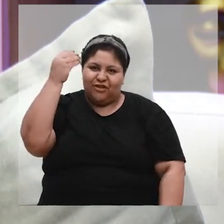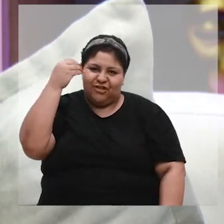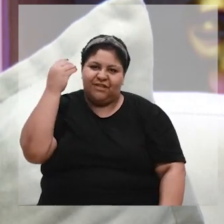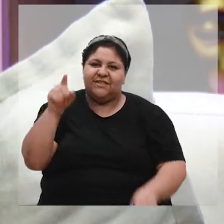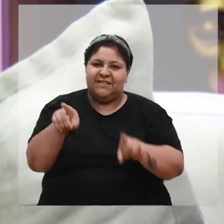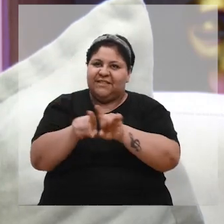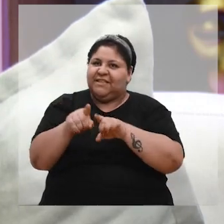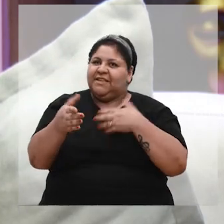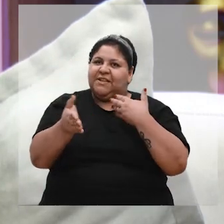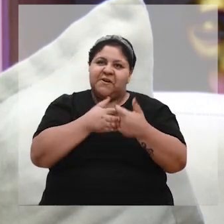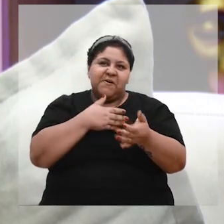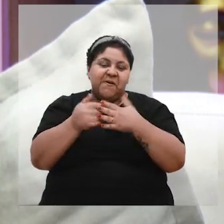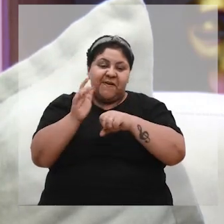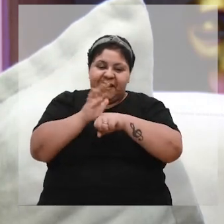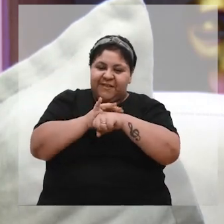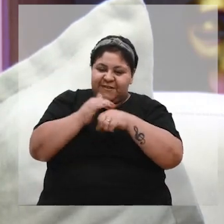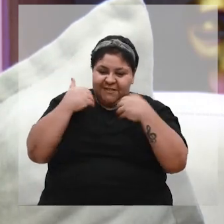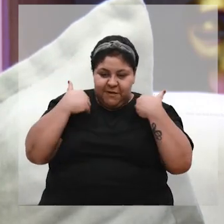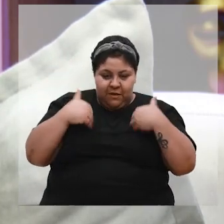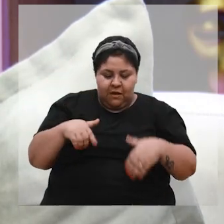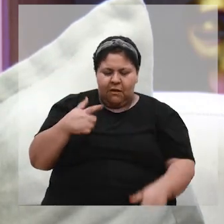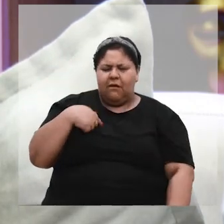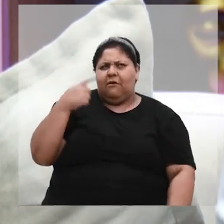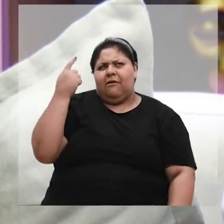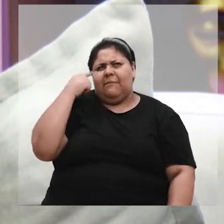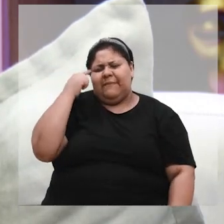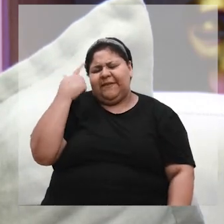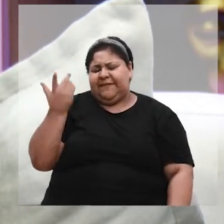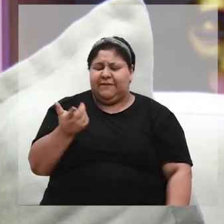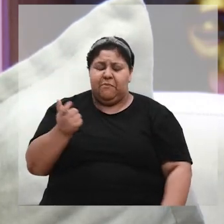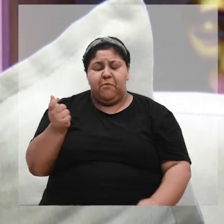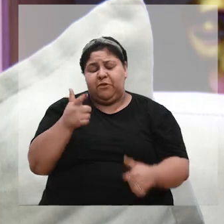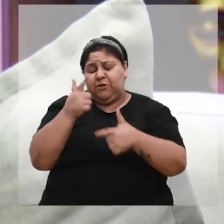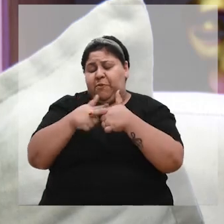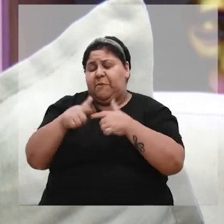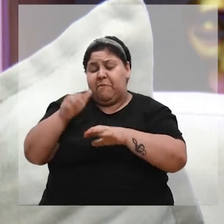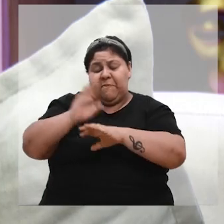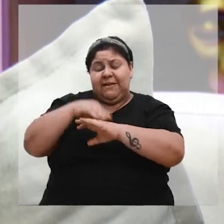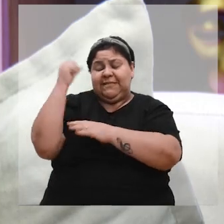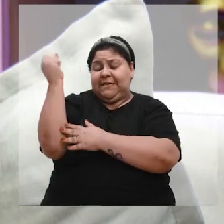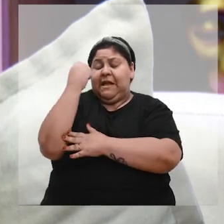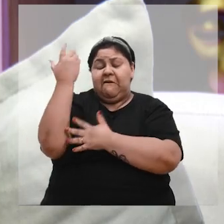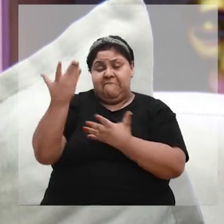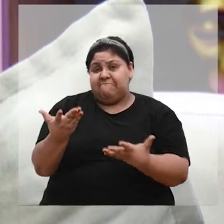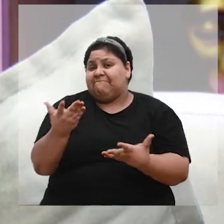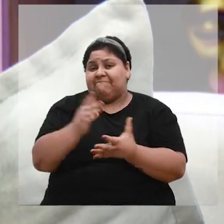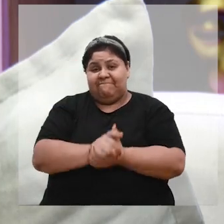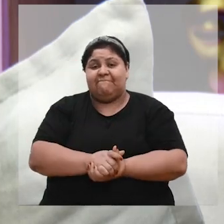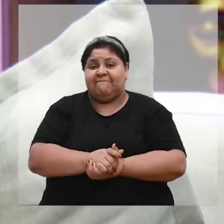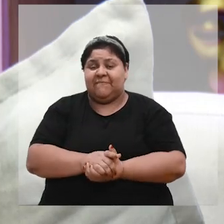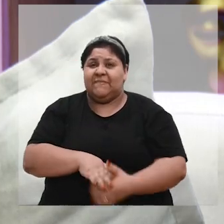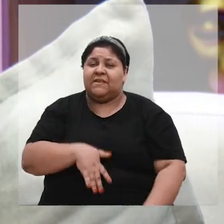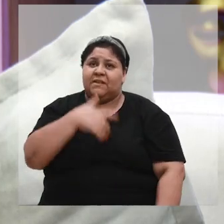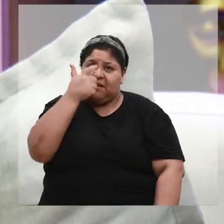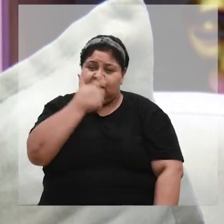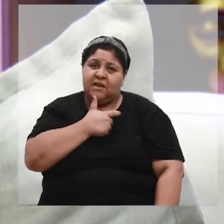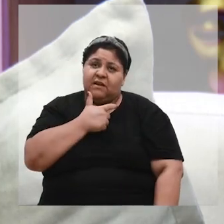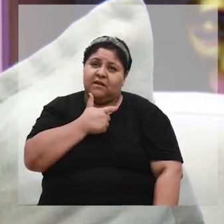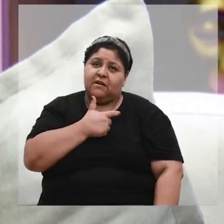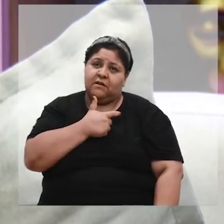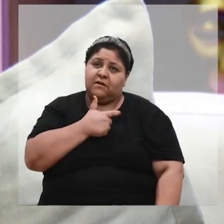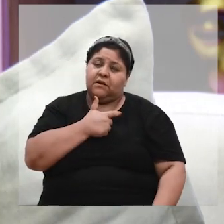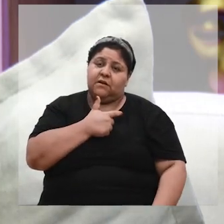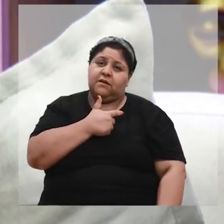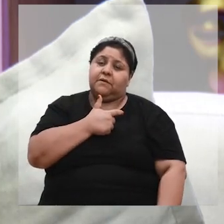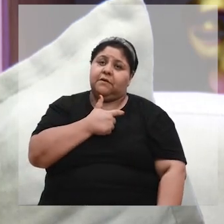psicológica, né, que a gente, qualquer dorzinha que eu sinto no corpo, eu já fico pensando se é alguma coisa mais séria, então, é isso, sabe, eu acho que,